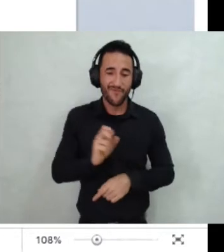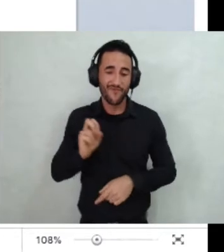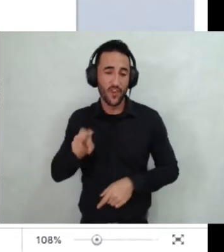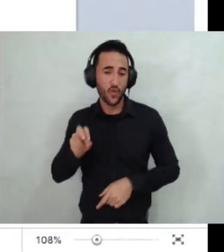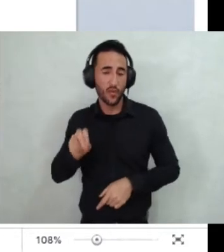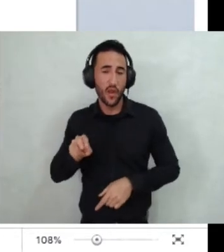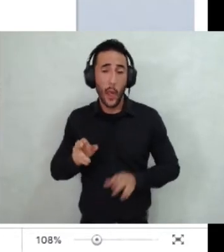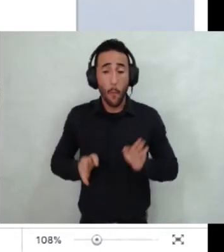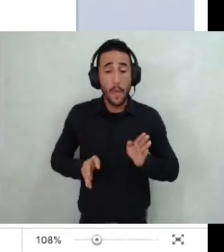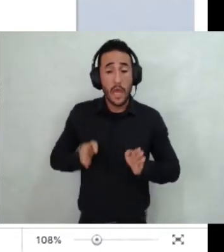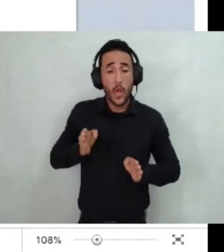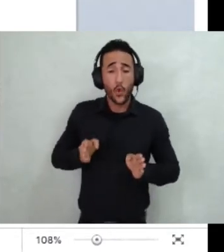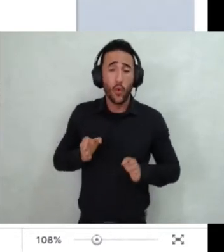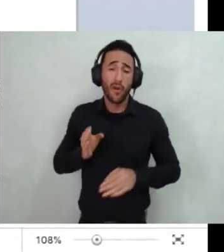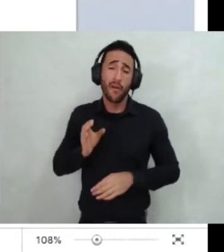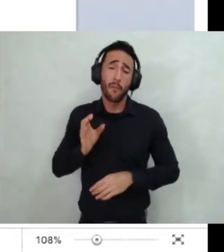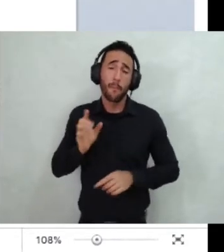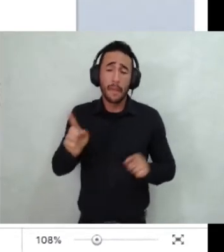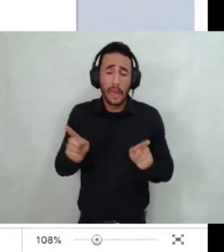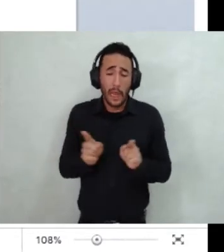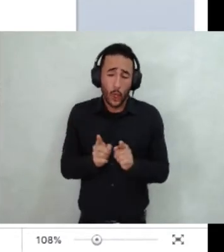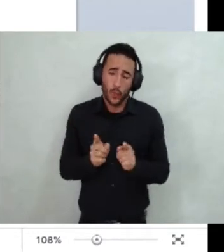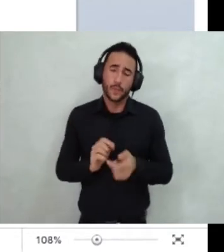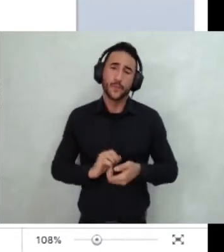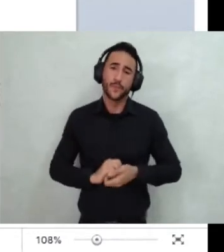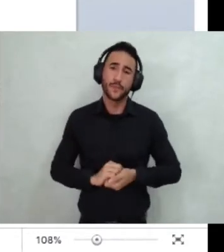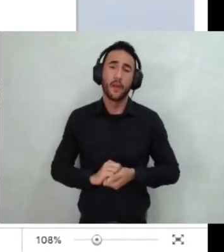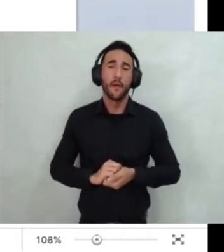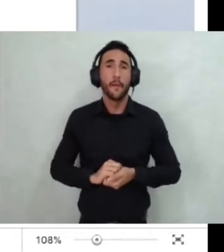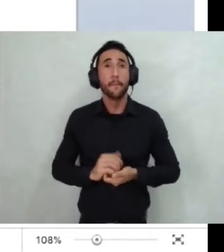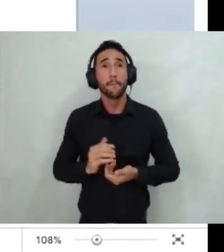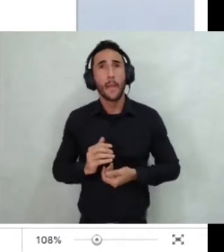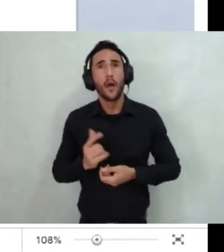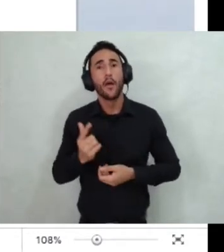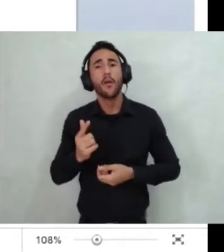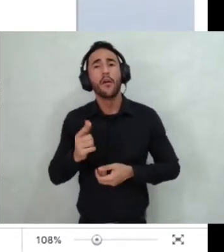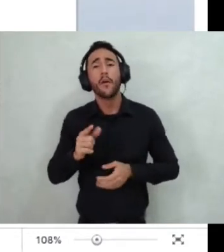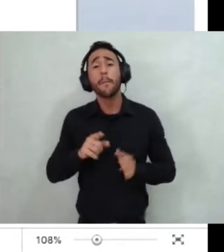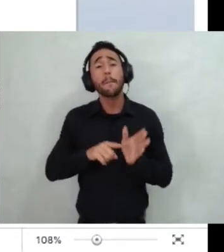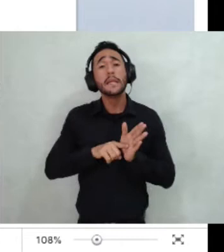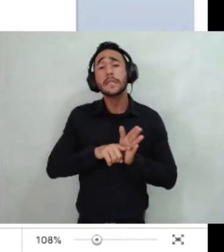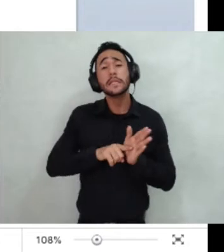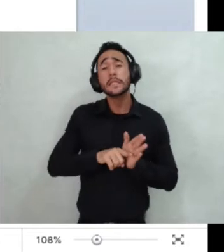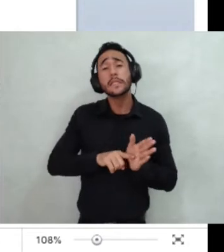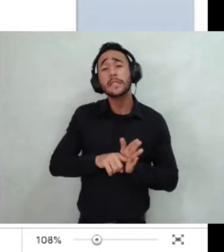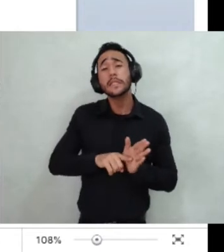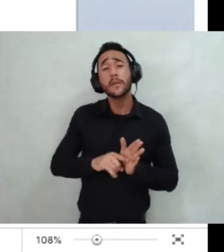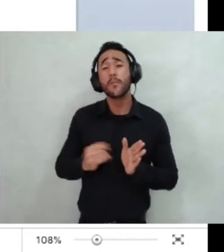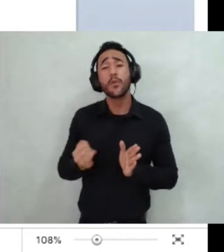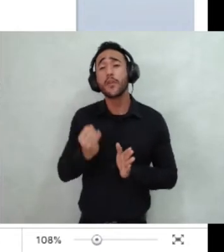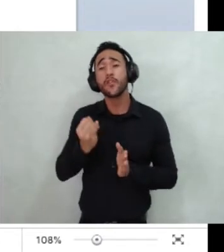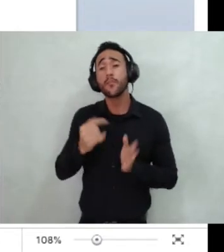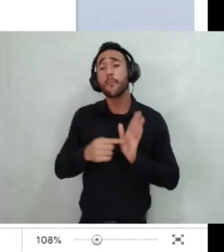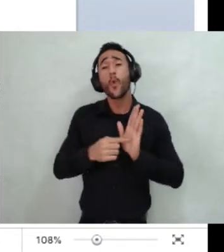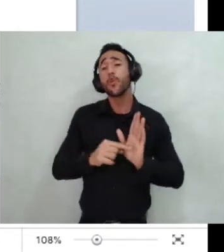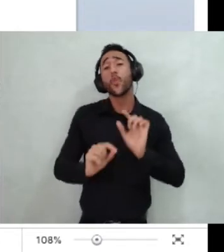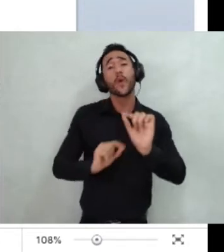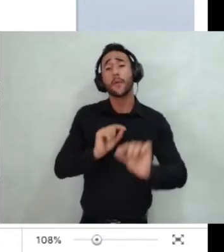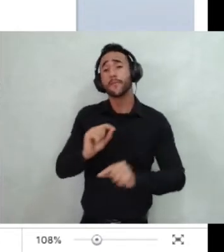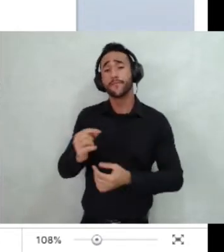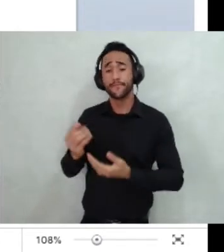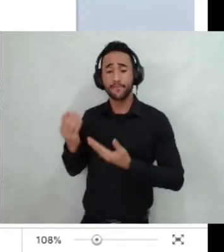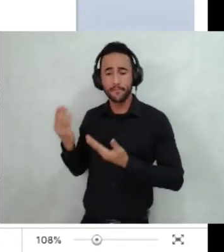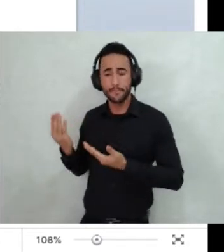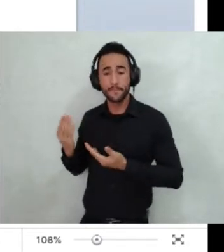curto. No entanto, o que ele observou nesse estudo? Que seria interessante a gente utilizar